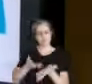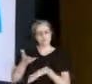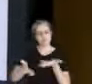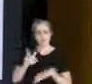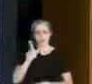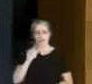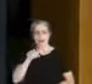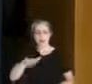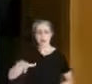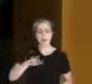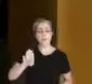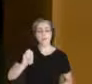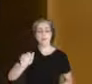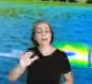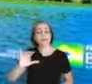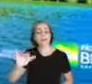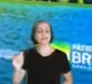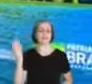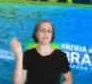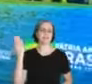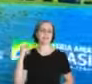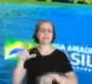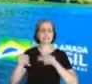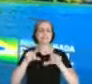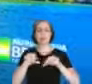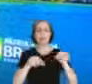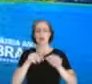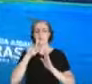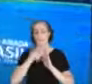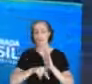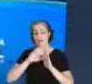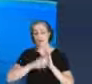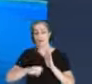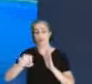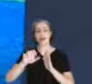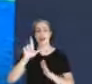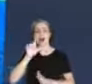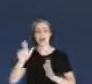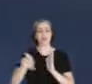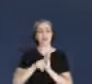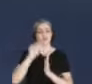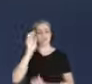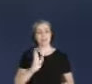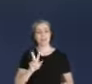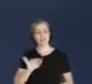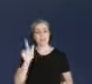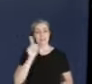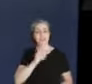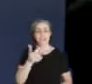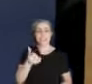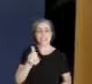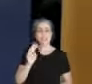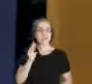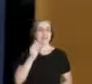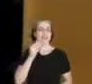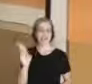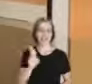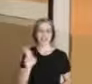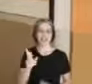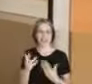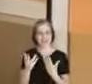revitalização de bacias hidrográficas, selecionados em edital do programa Águas Brasileiras, vão receber quase 6 milhões de reais em